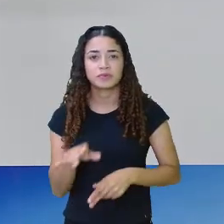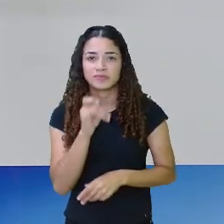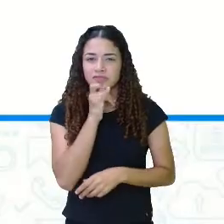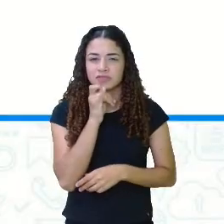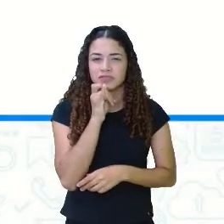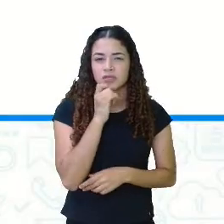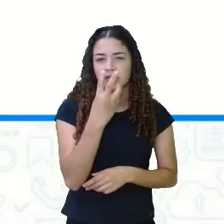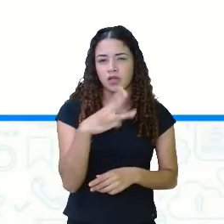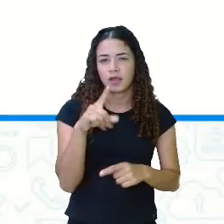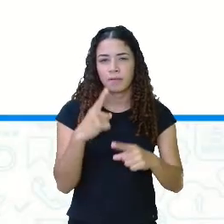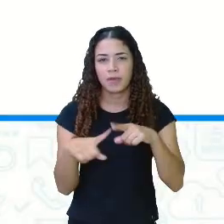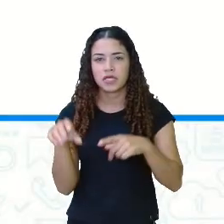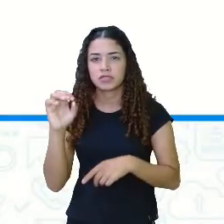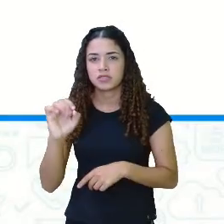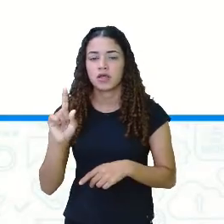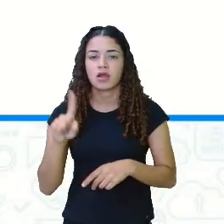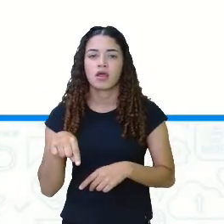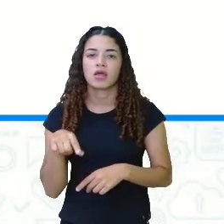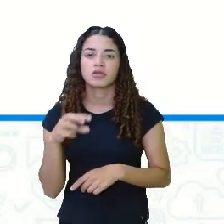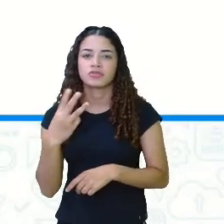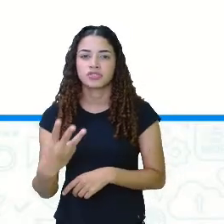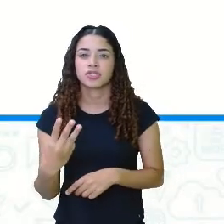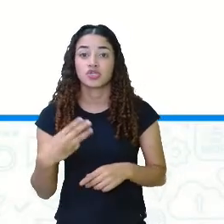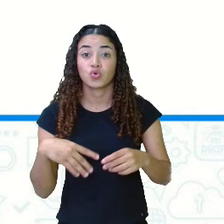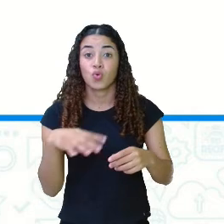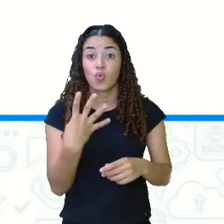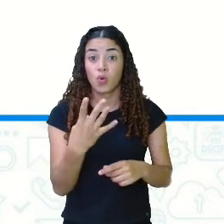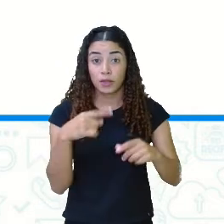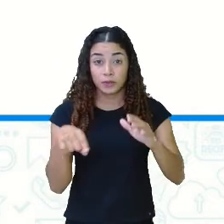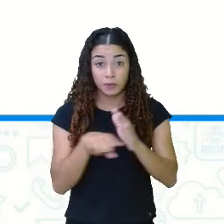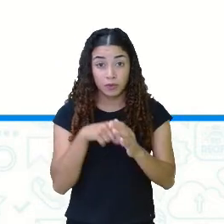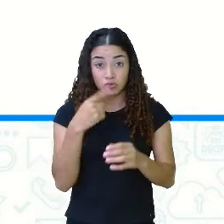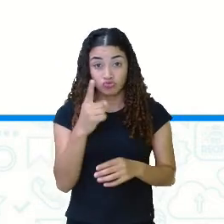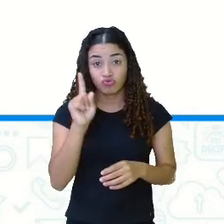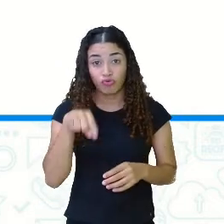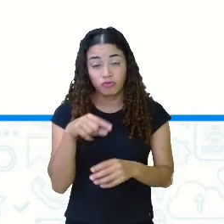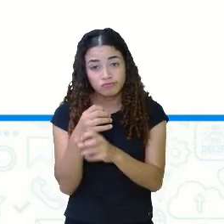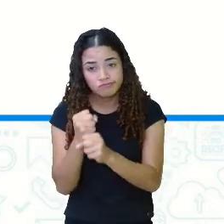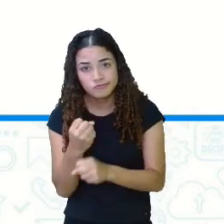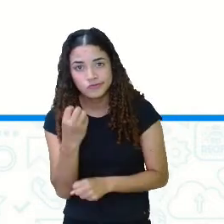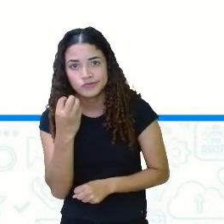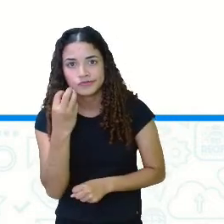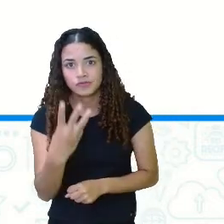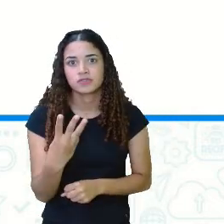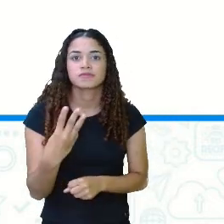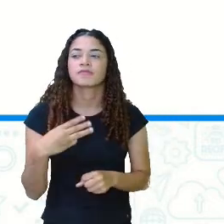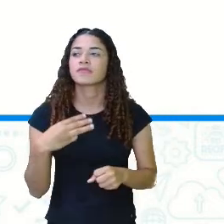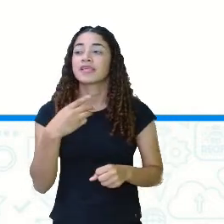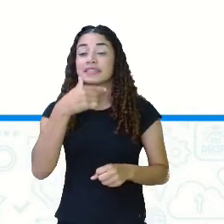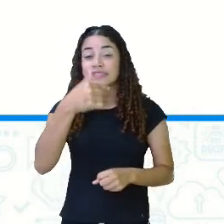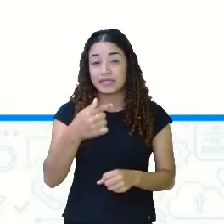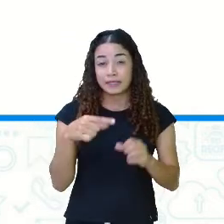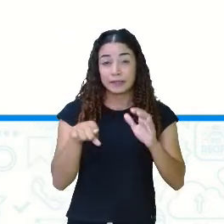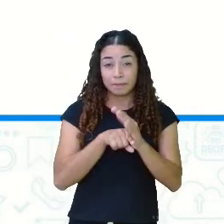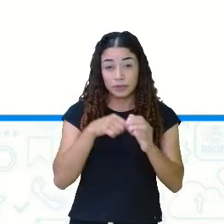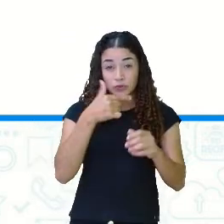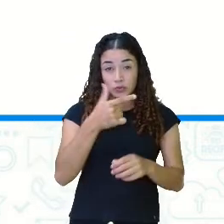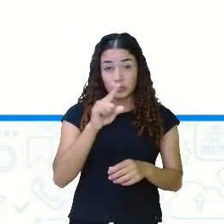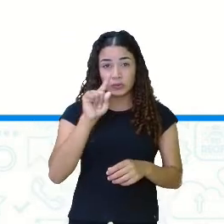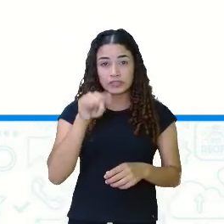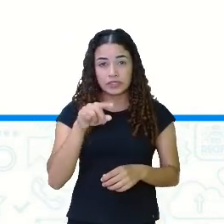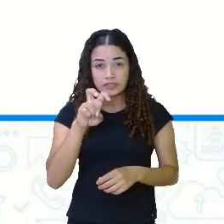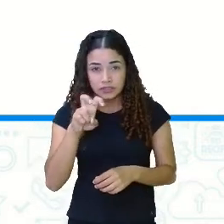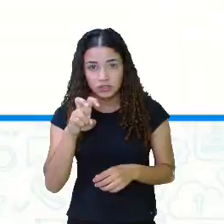mais 0 é 3 e 4 menos 1 é 3 também. 7 menos 2 é 5 e 4 mais